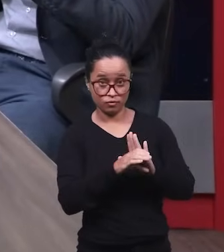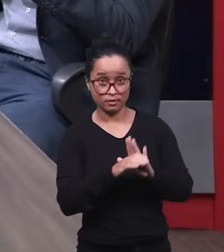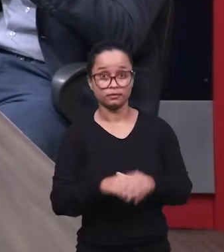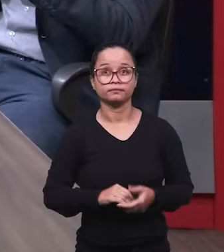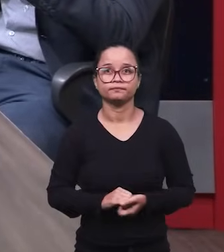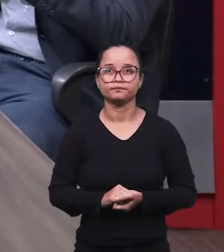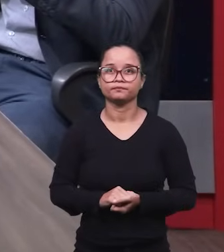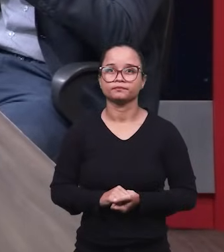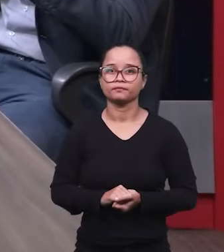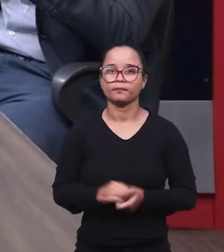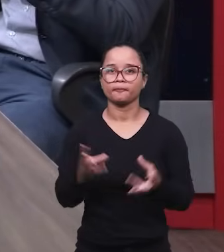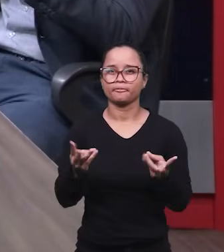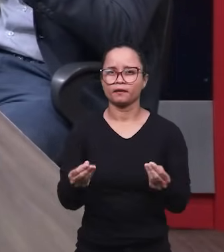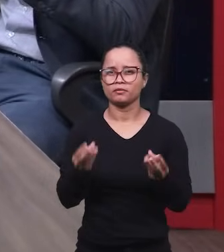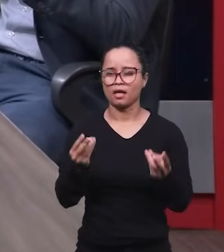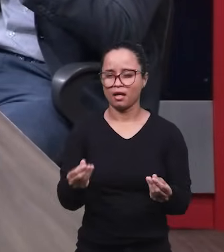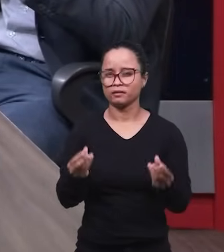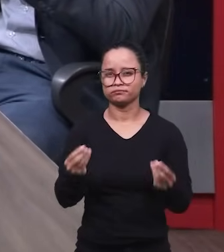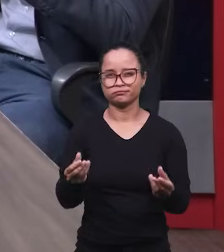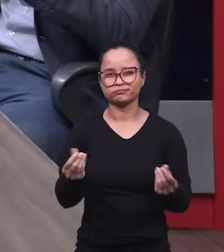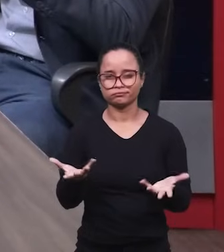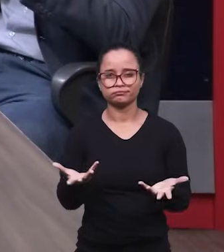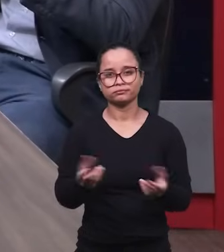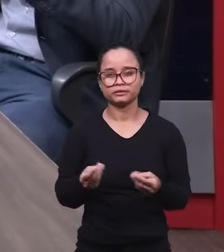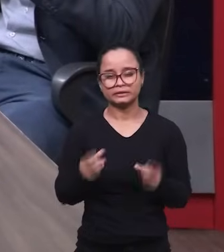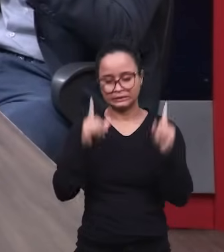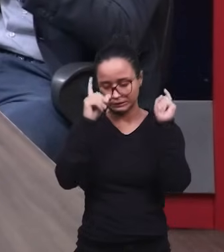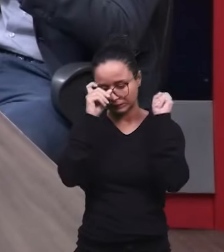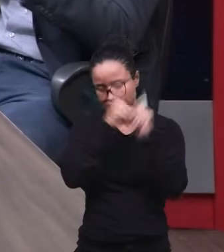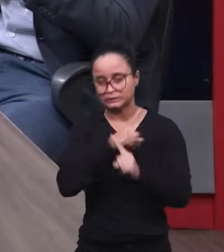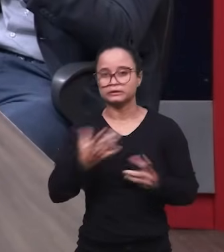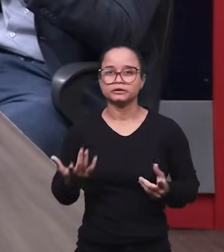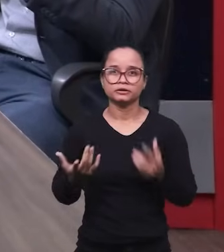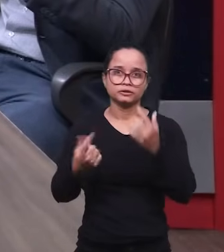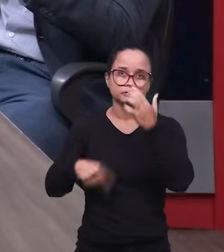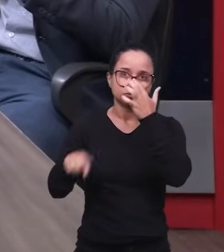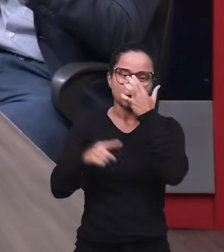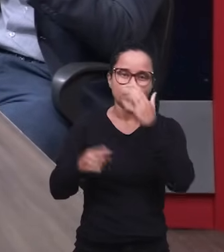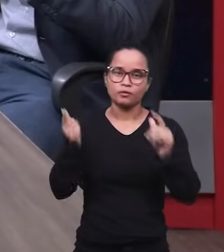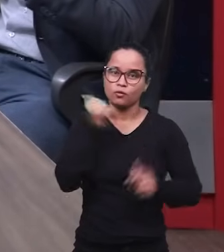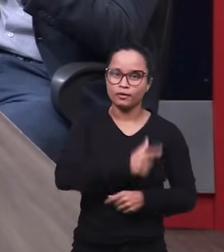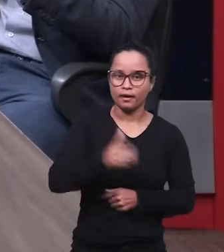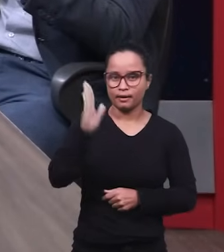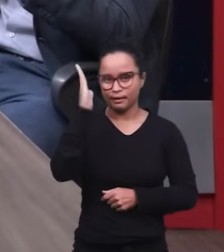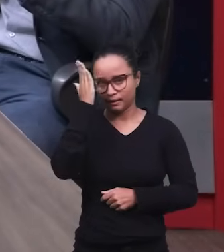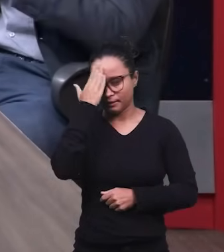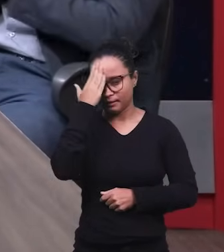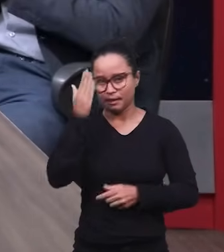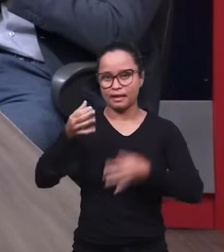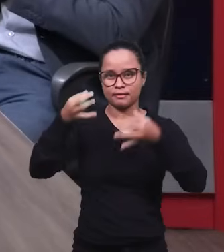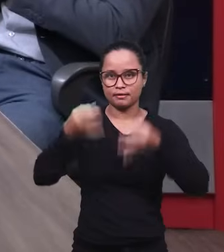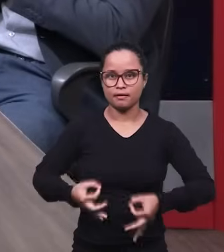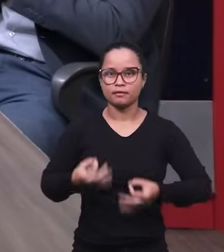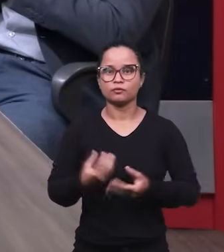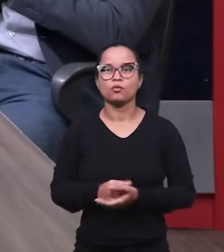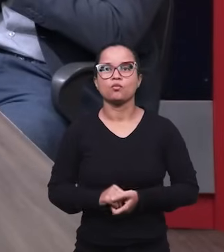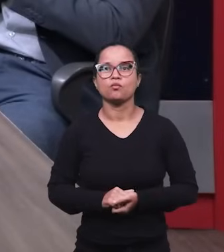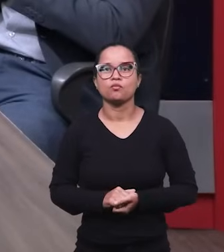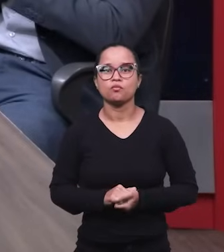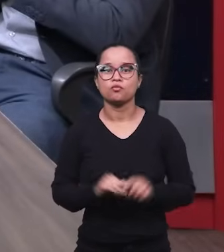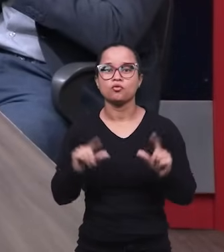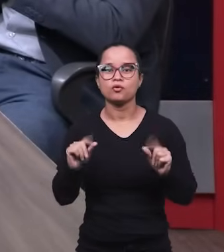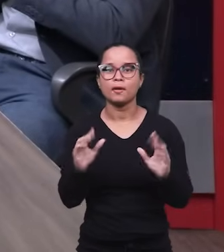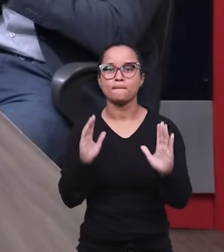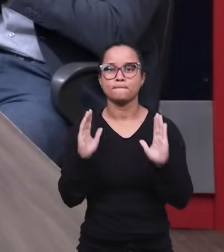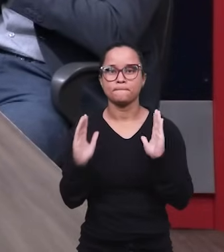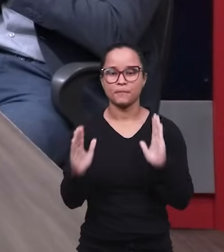digamos, ainda abstrato, podemos dizer assim, é difícil a gente poder compreender exatamente a respeito do